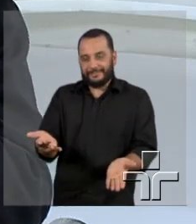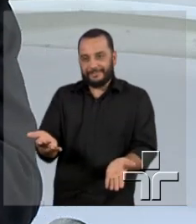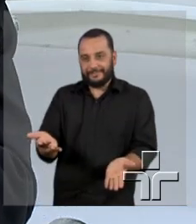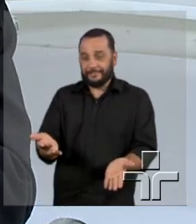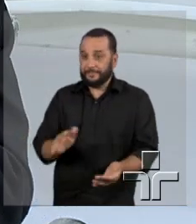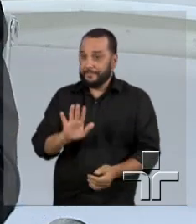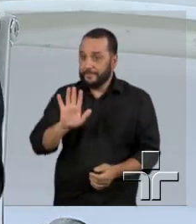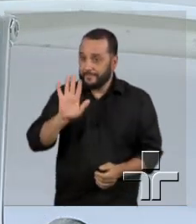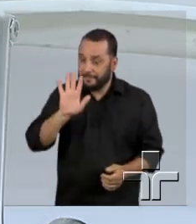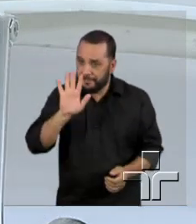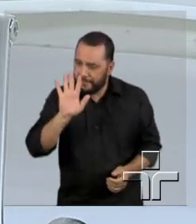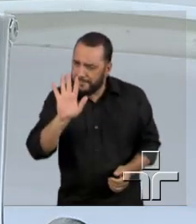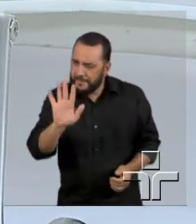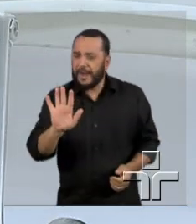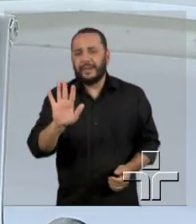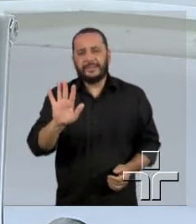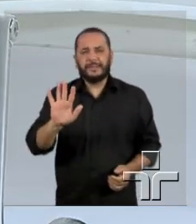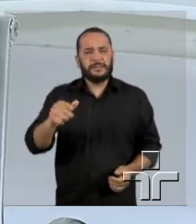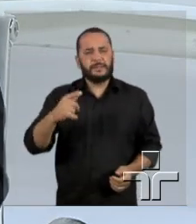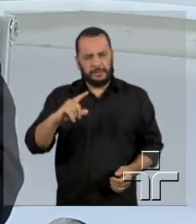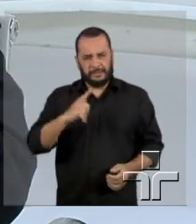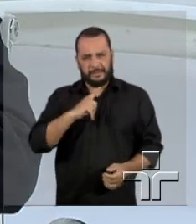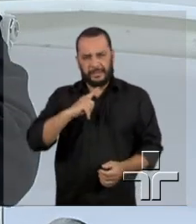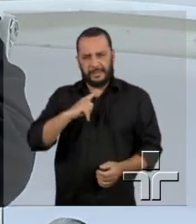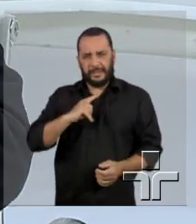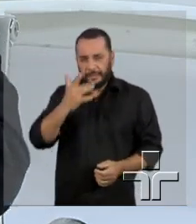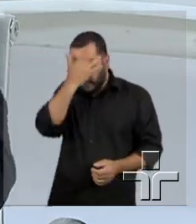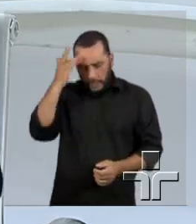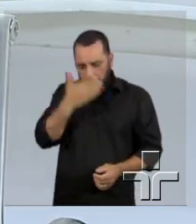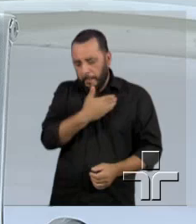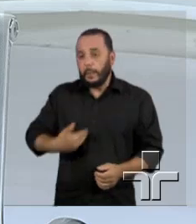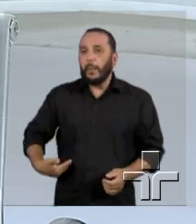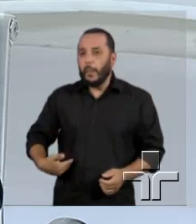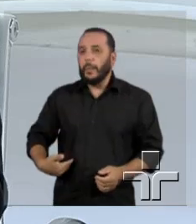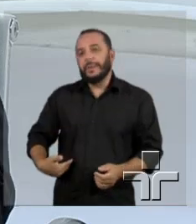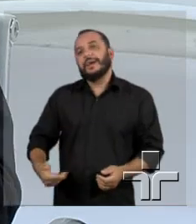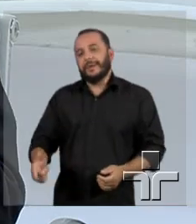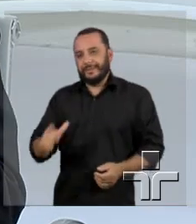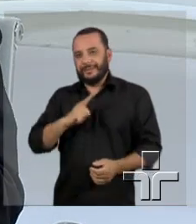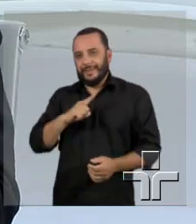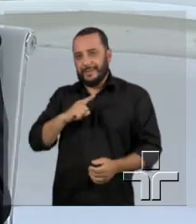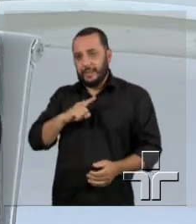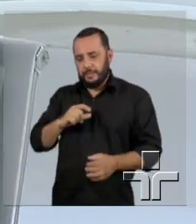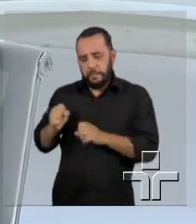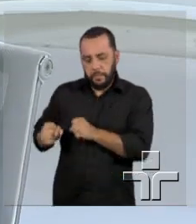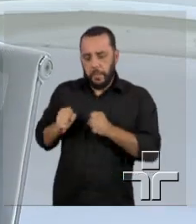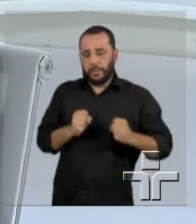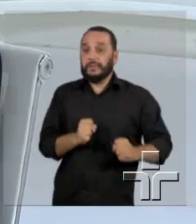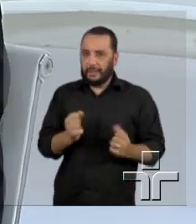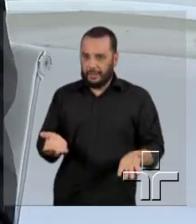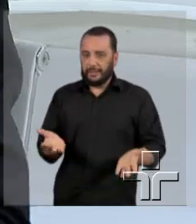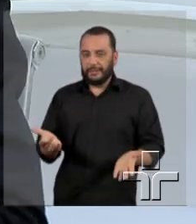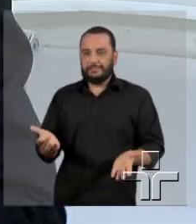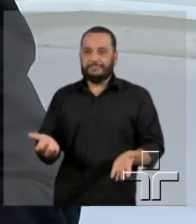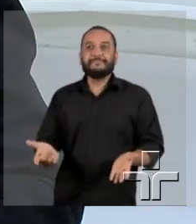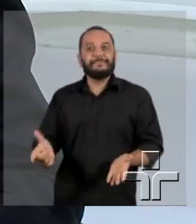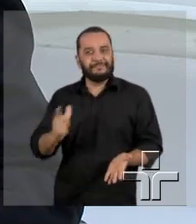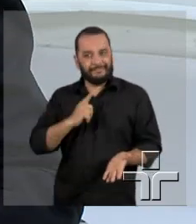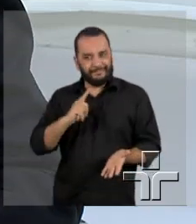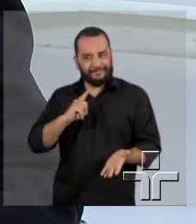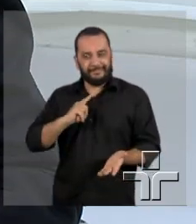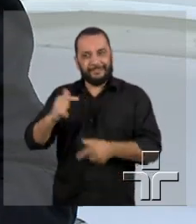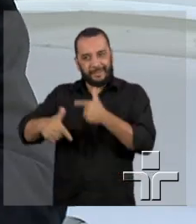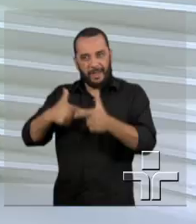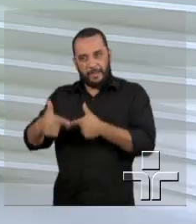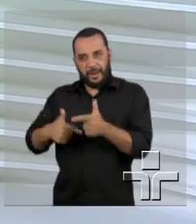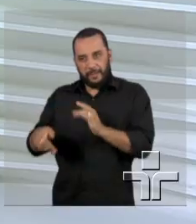O agente público, sobretudo o agente de poder, aquele que é a face visível do poder, um membro do poder